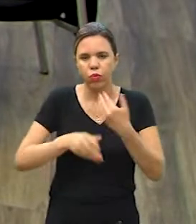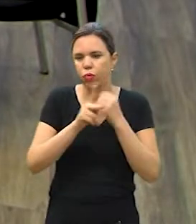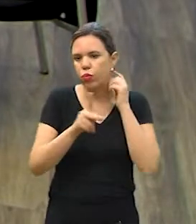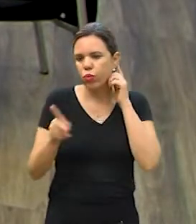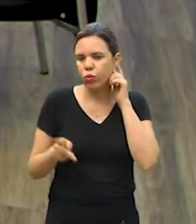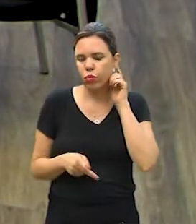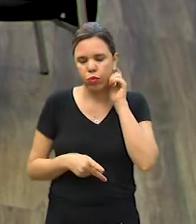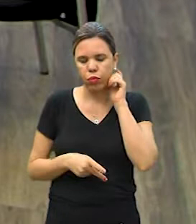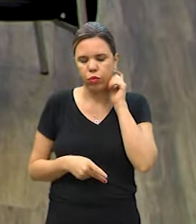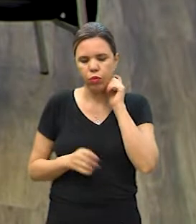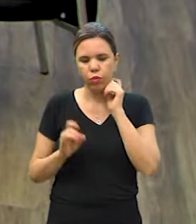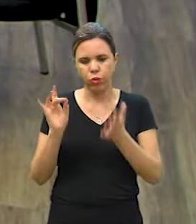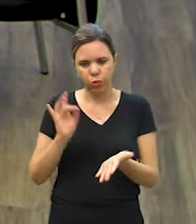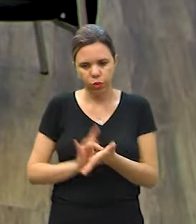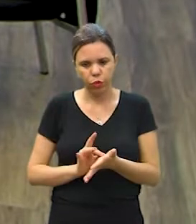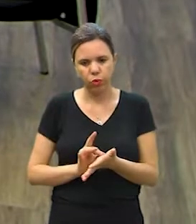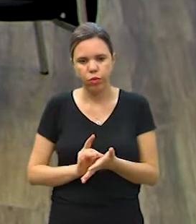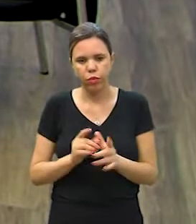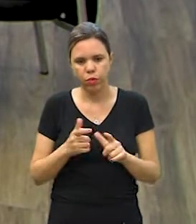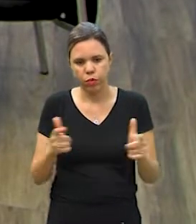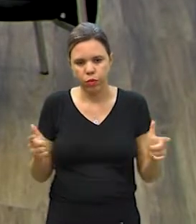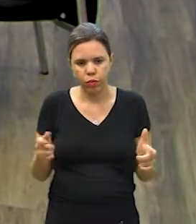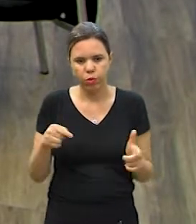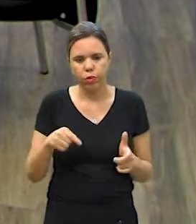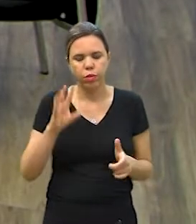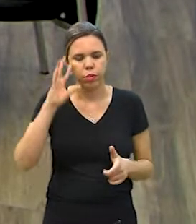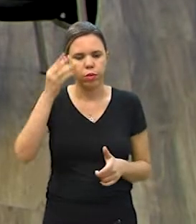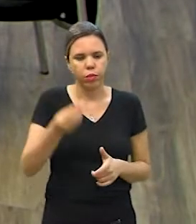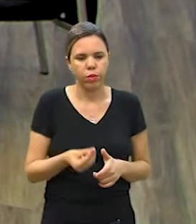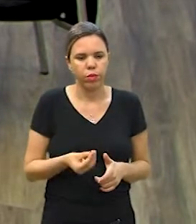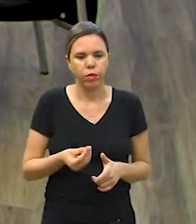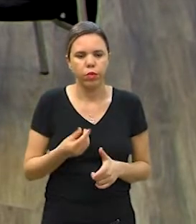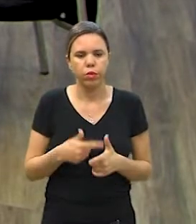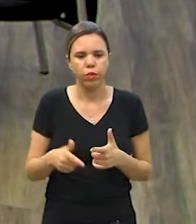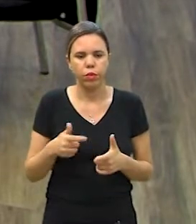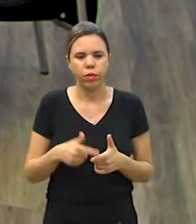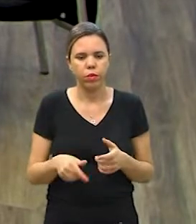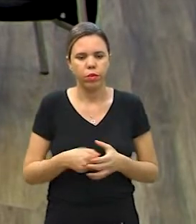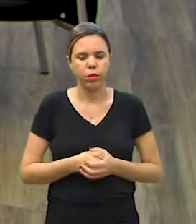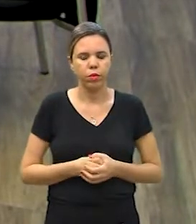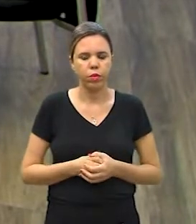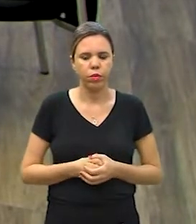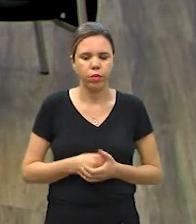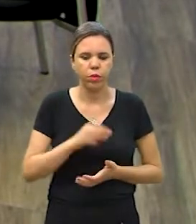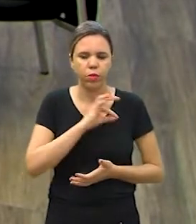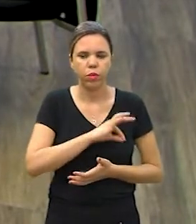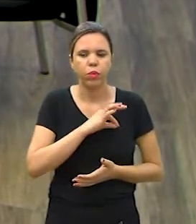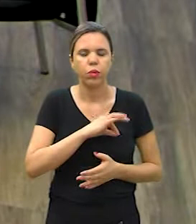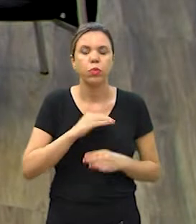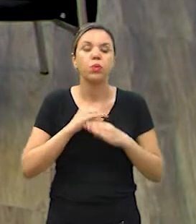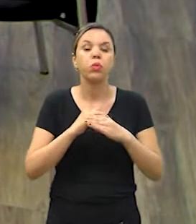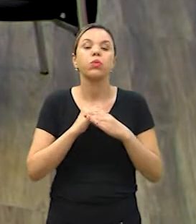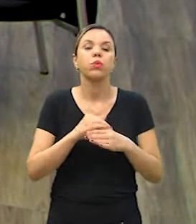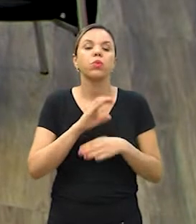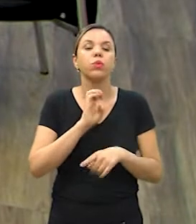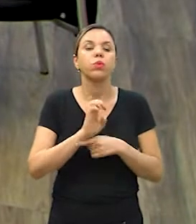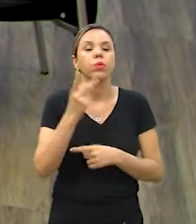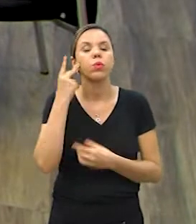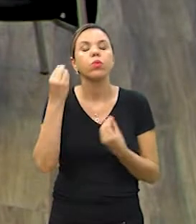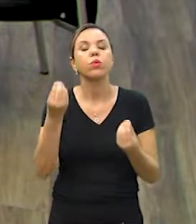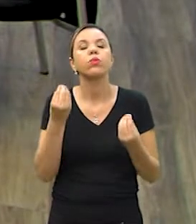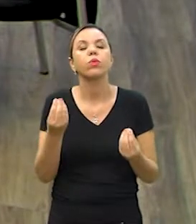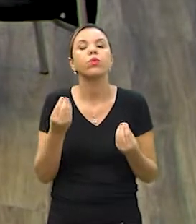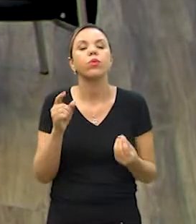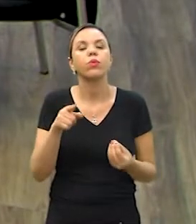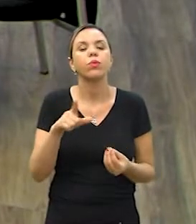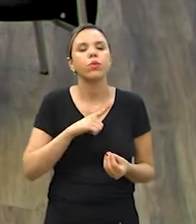dos professores, se ela realmente é muito alta, se você entende que isso é um problema, e o piso salarial no estado de